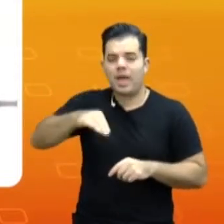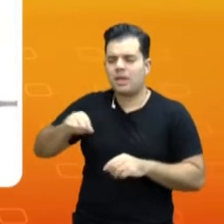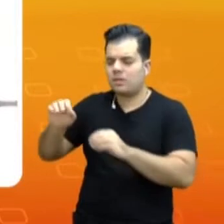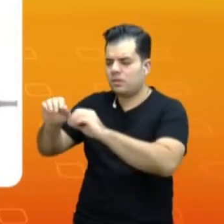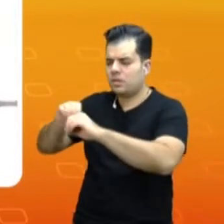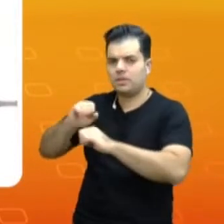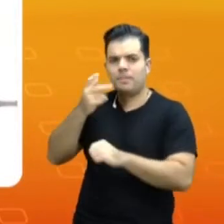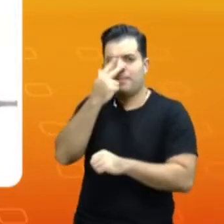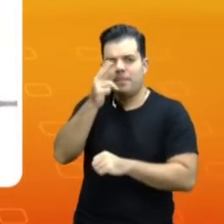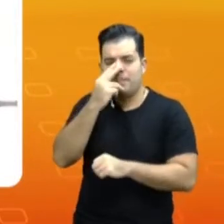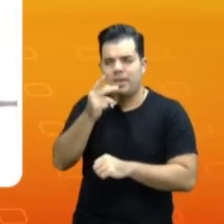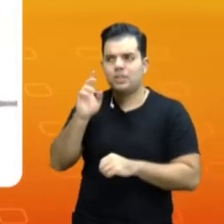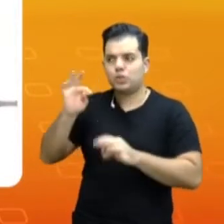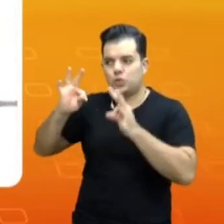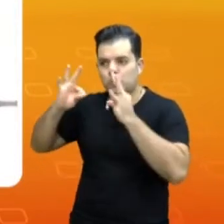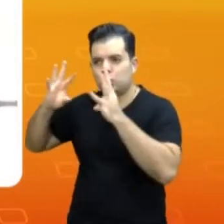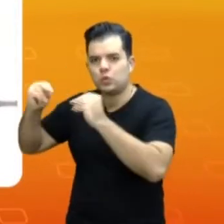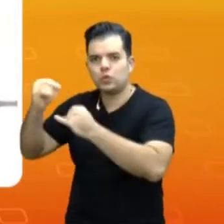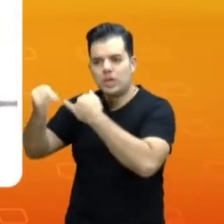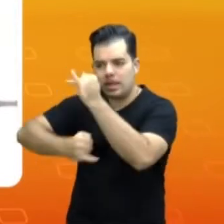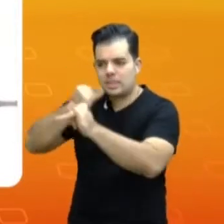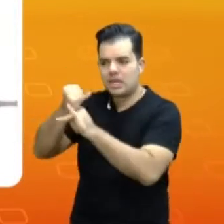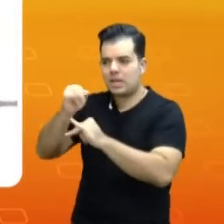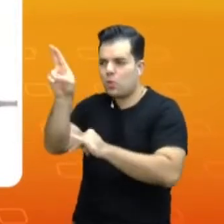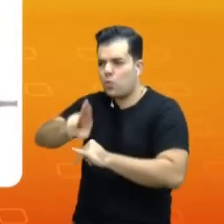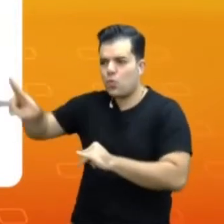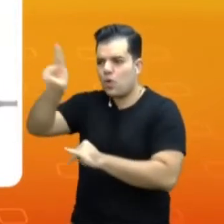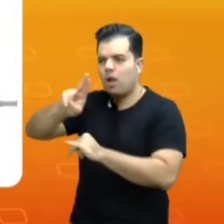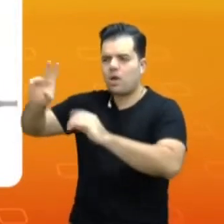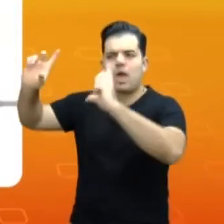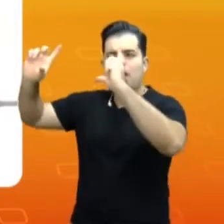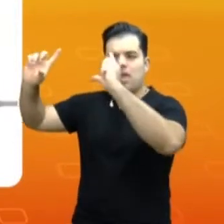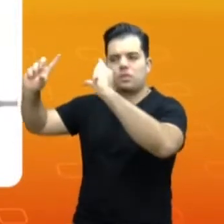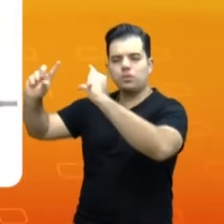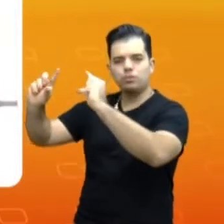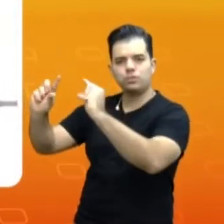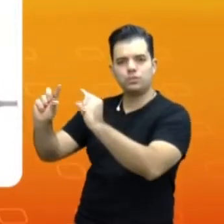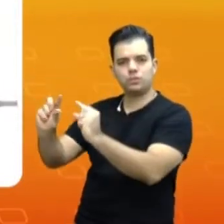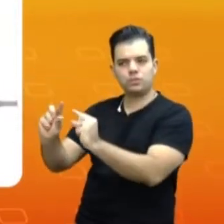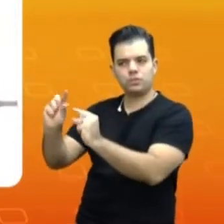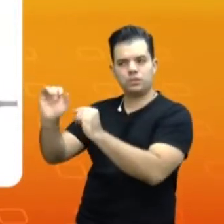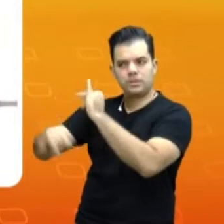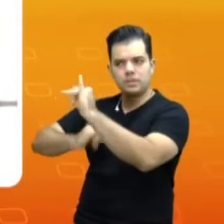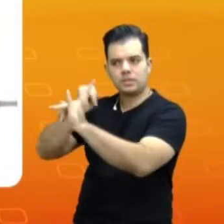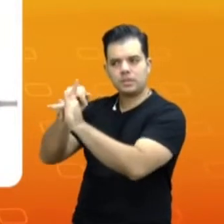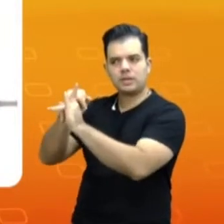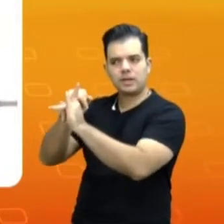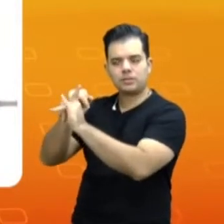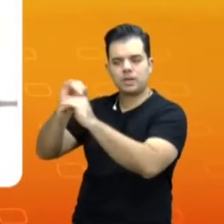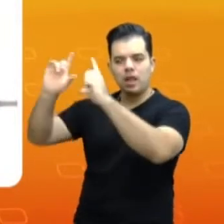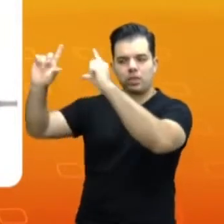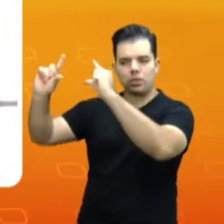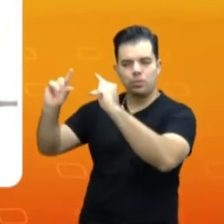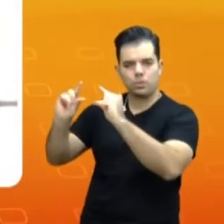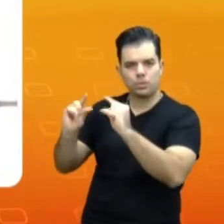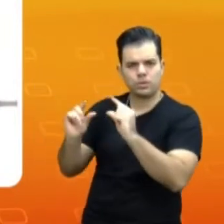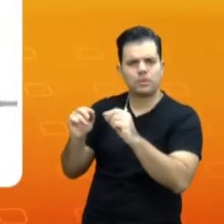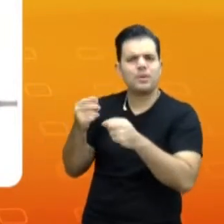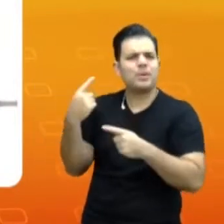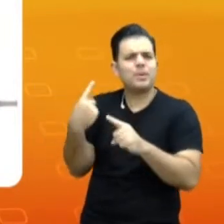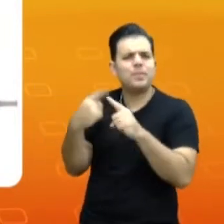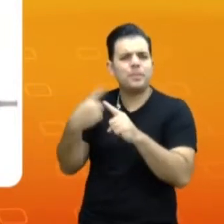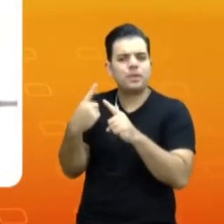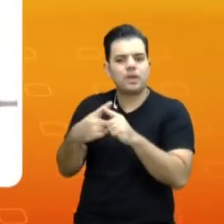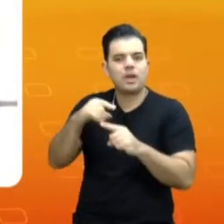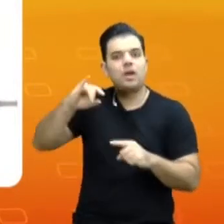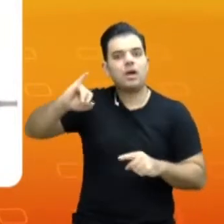reduzido. Então eu não usei a banda inteira trazendo todos os sinais, e eu quero só fazer uma puxada nesse aspecto, porque foi